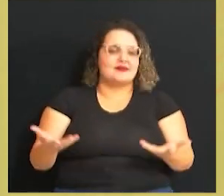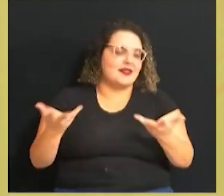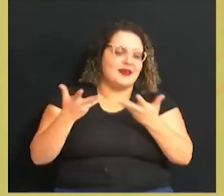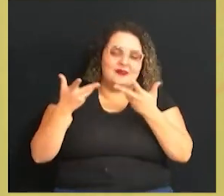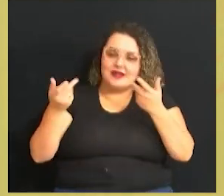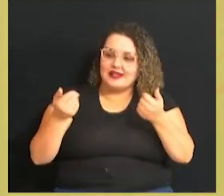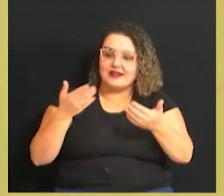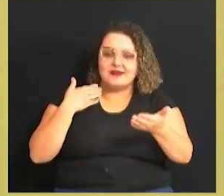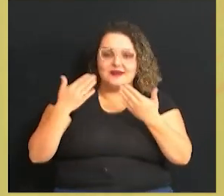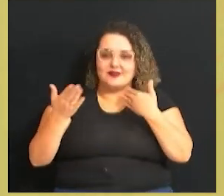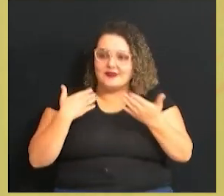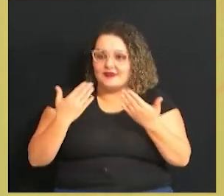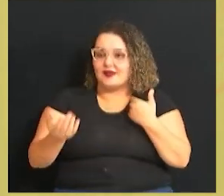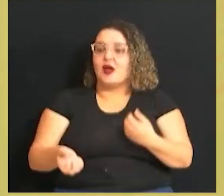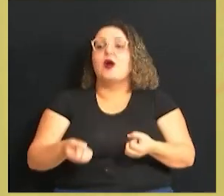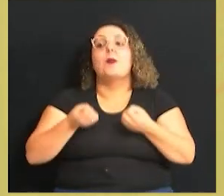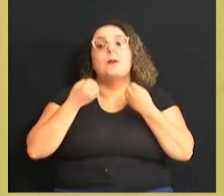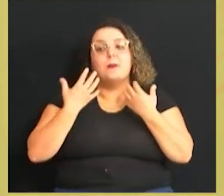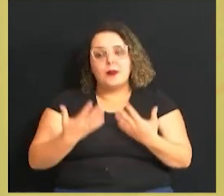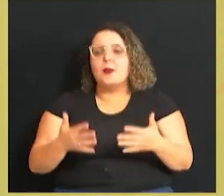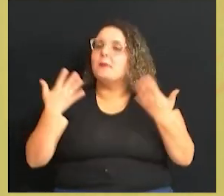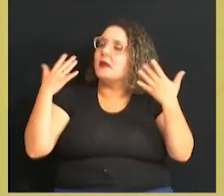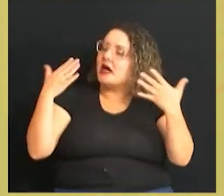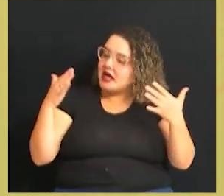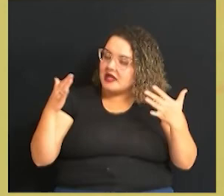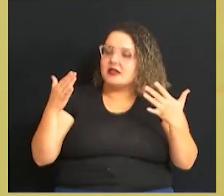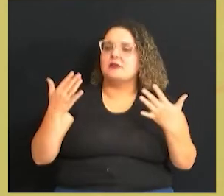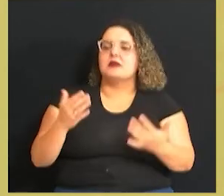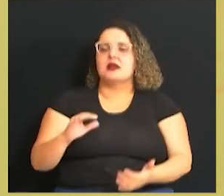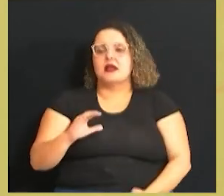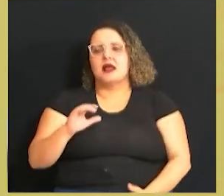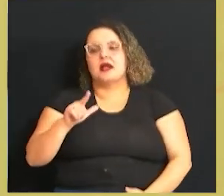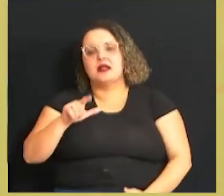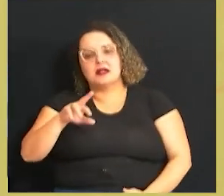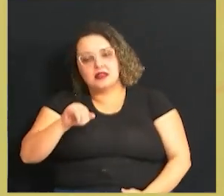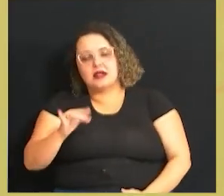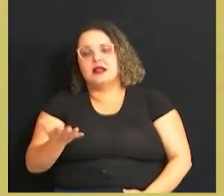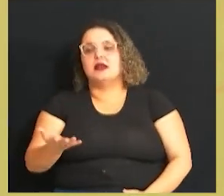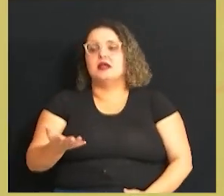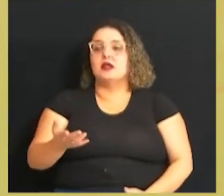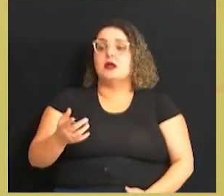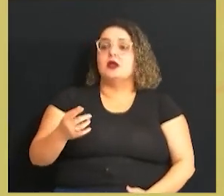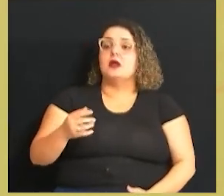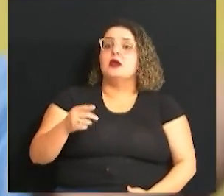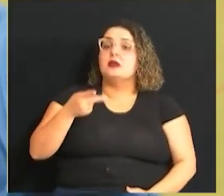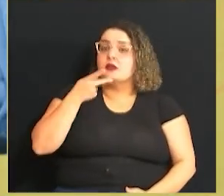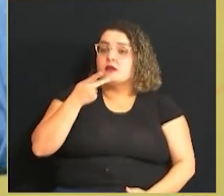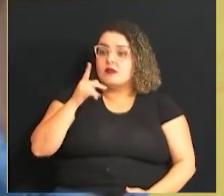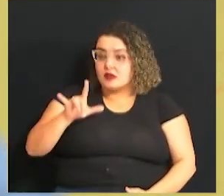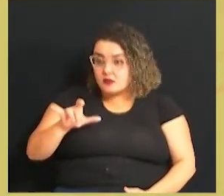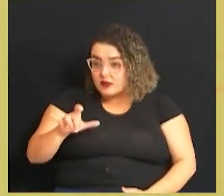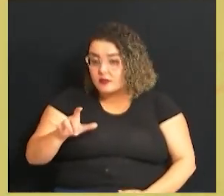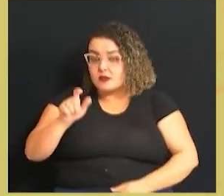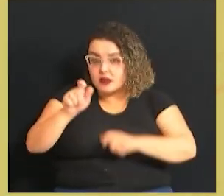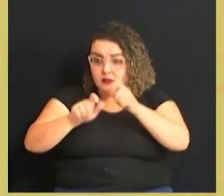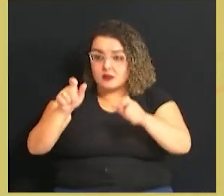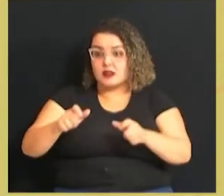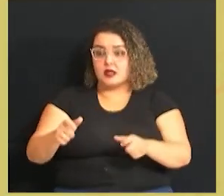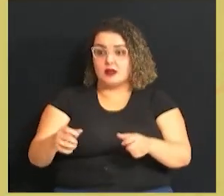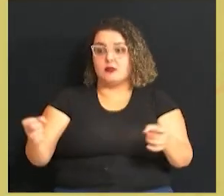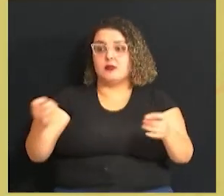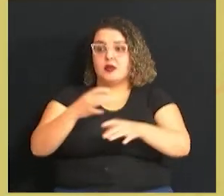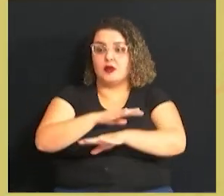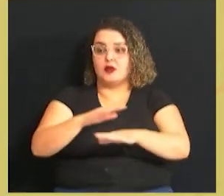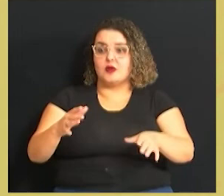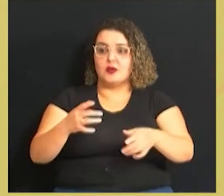Bom, cara, sensacional o papo aqui, muito bom, parabéns aí, não é? Então, confirma seu Instagram de novo para o